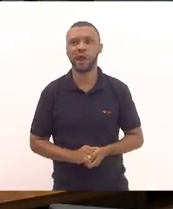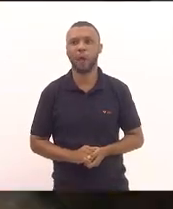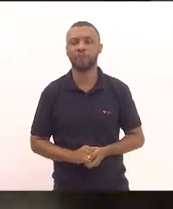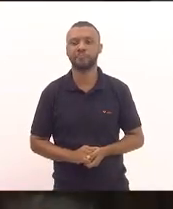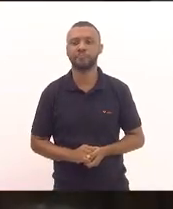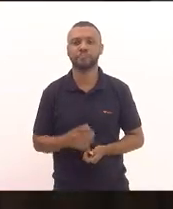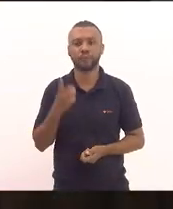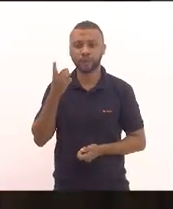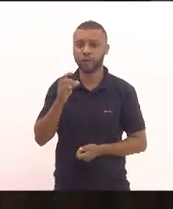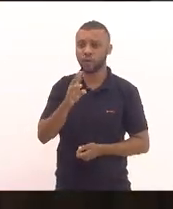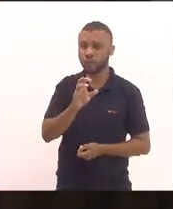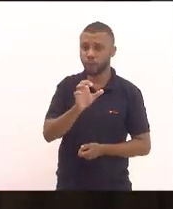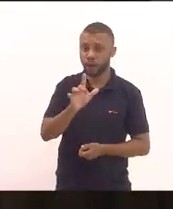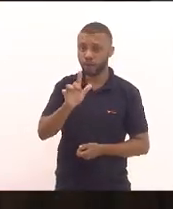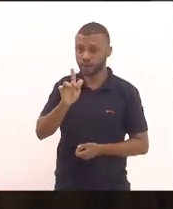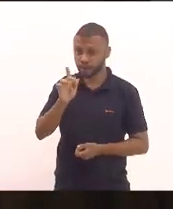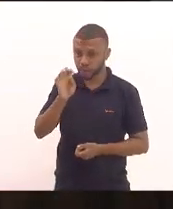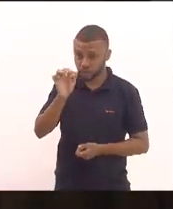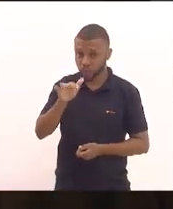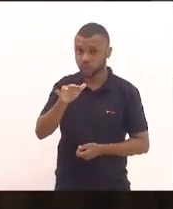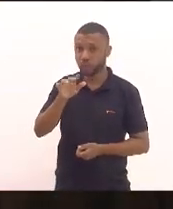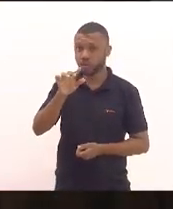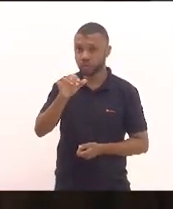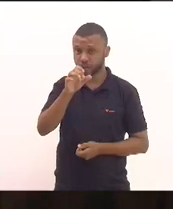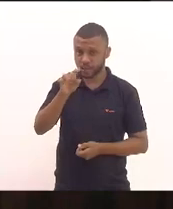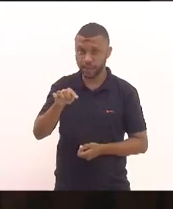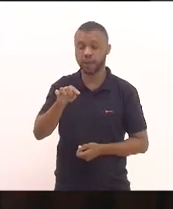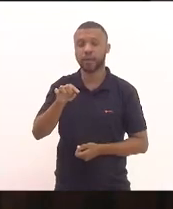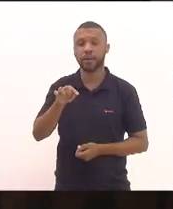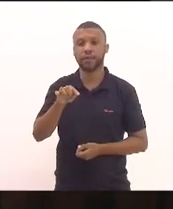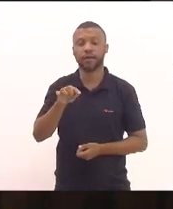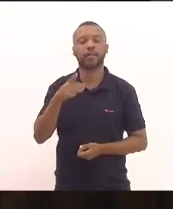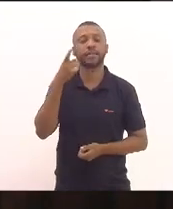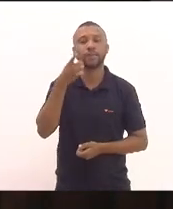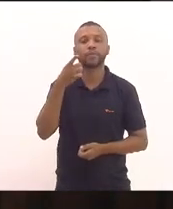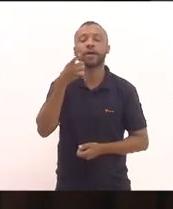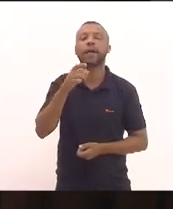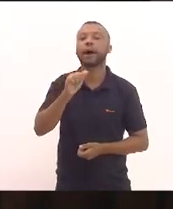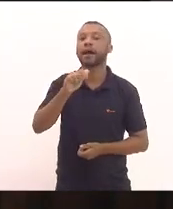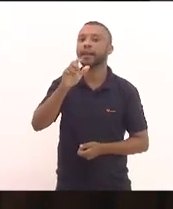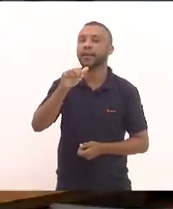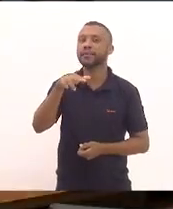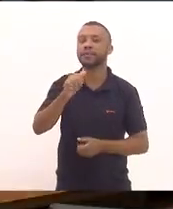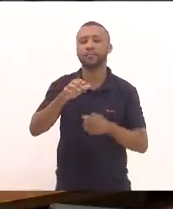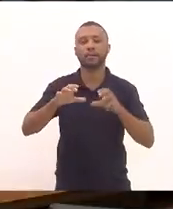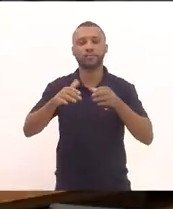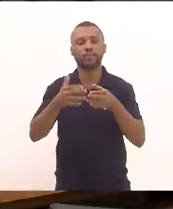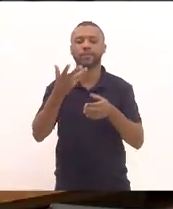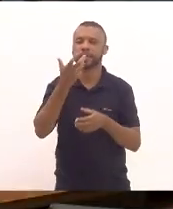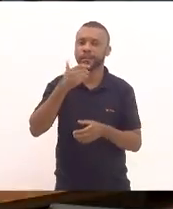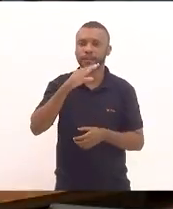Deputado Wellington José, deputado Daniel Librelon, deputada Alana Passos, pela Comissão de Assuntos da Criança e Adolescente.